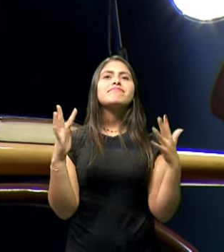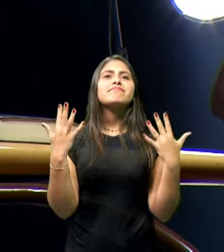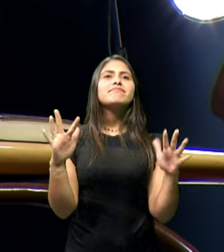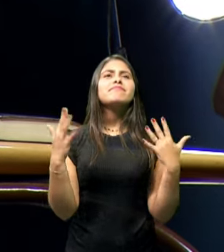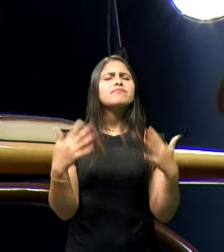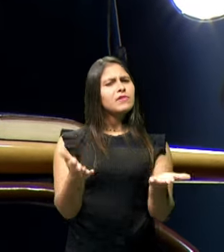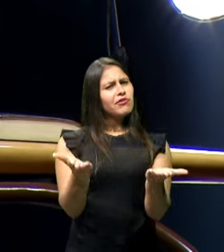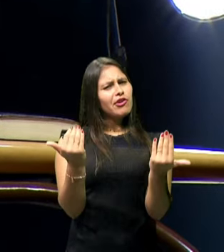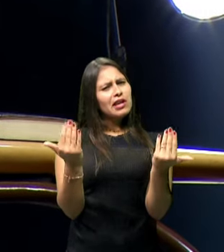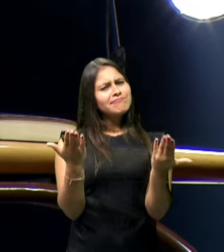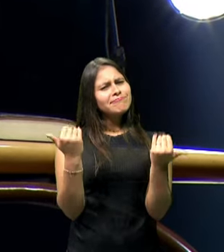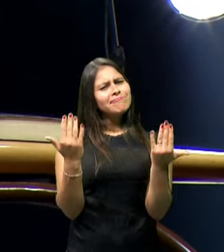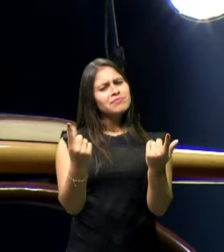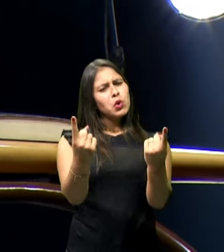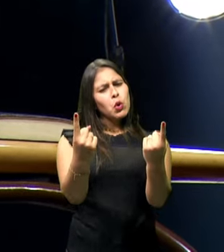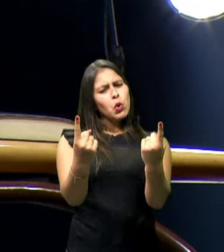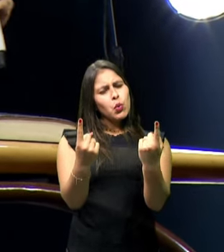Venha.